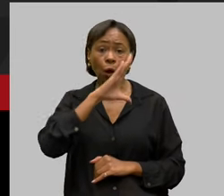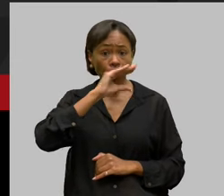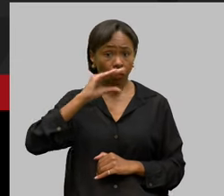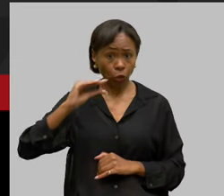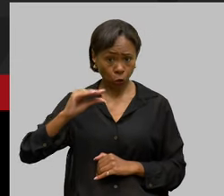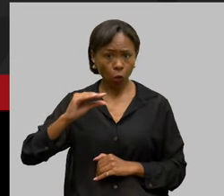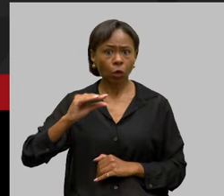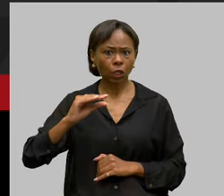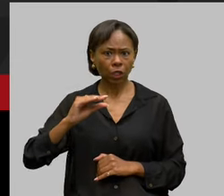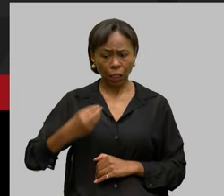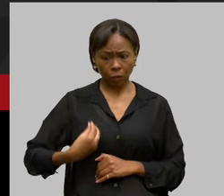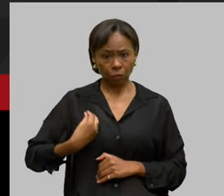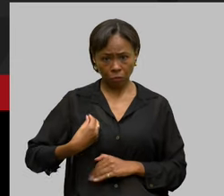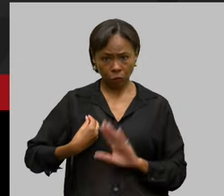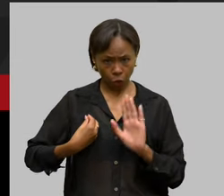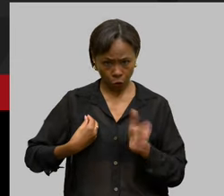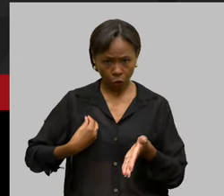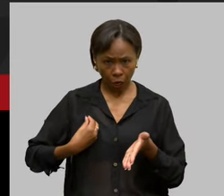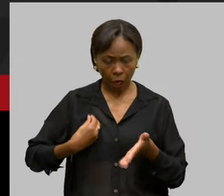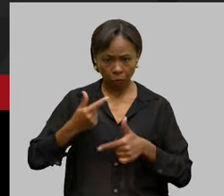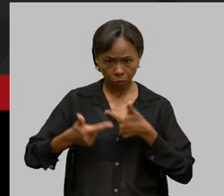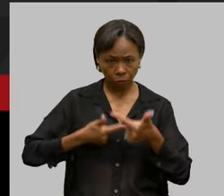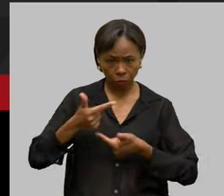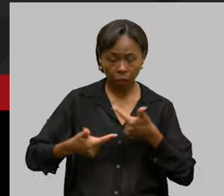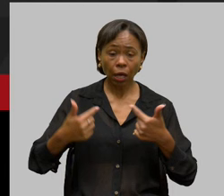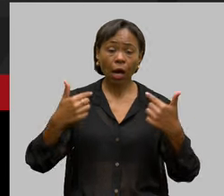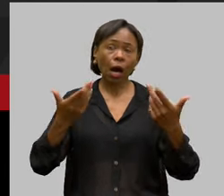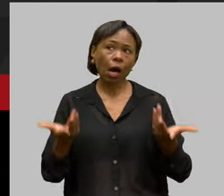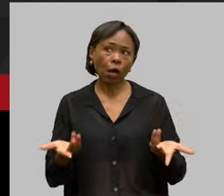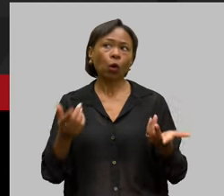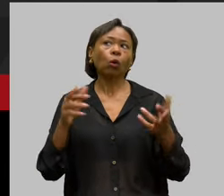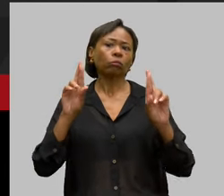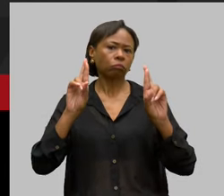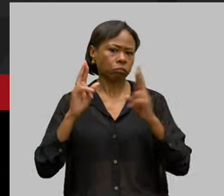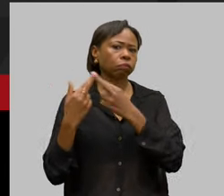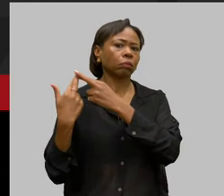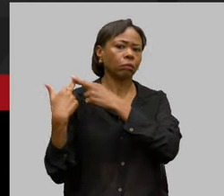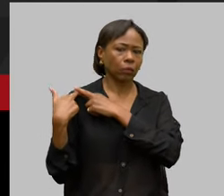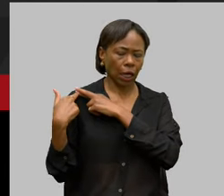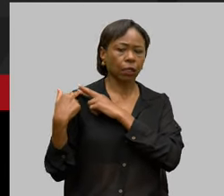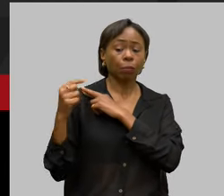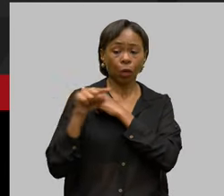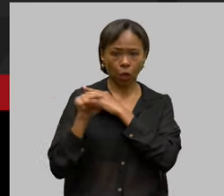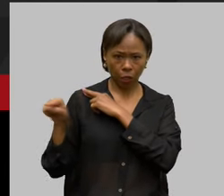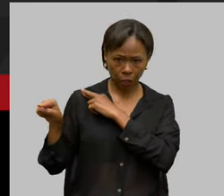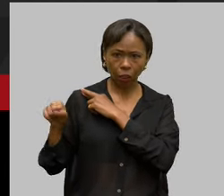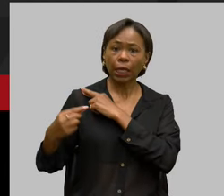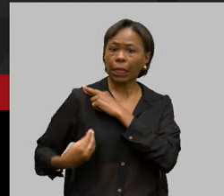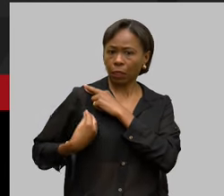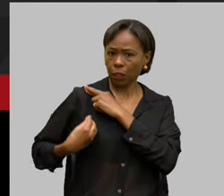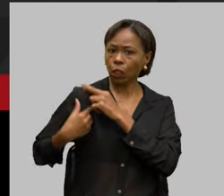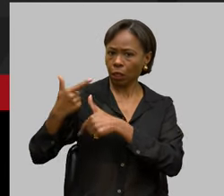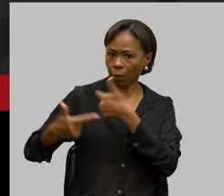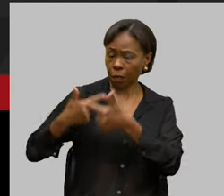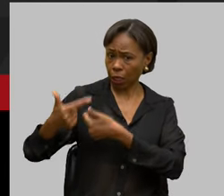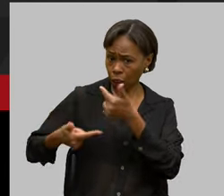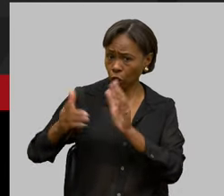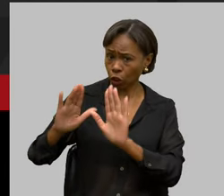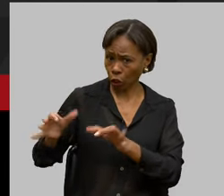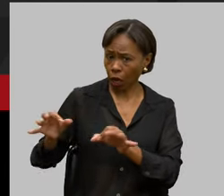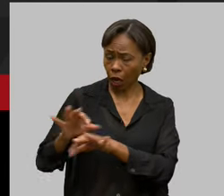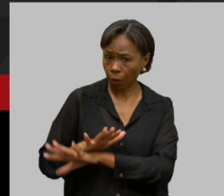estão por aqui eu assumo a responsabilidade previdenciária por eles mas os novos que estão ingressando farão contribuições para